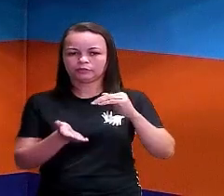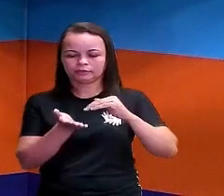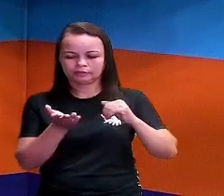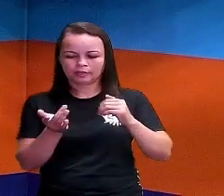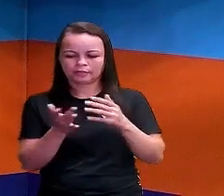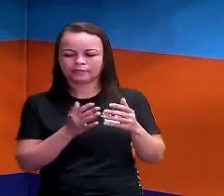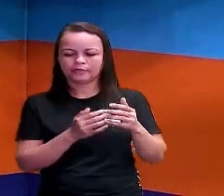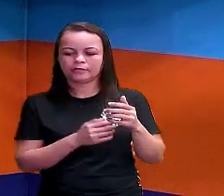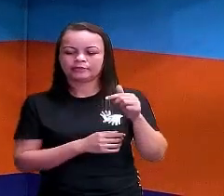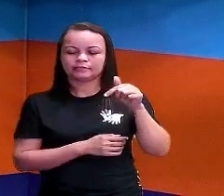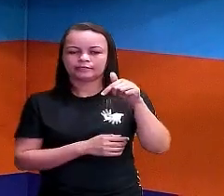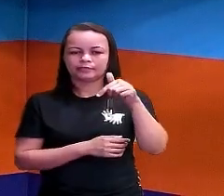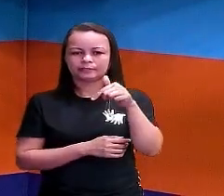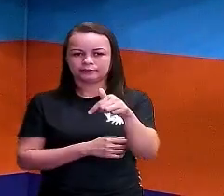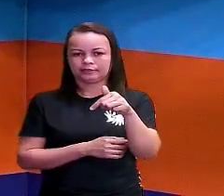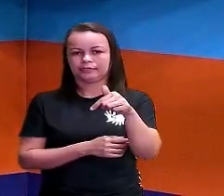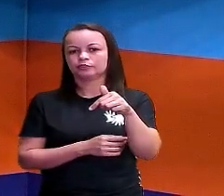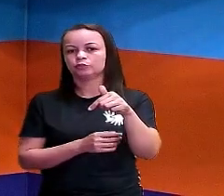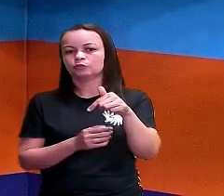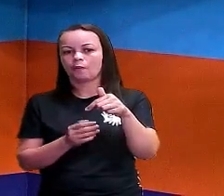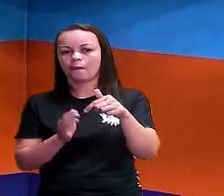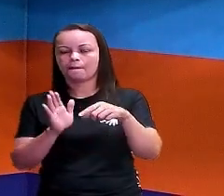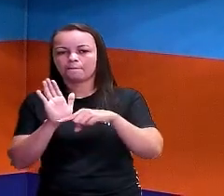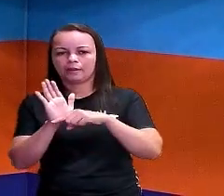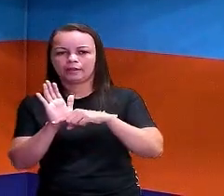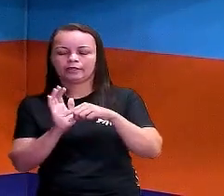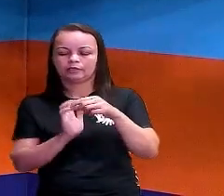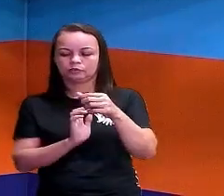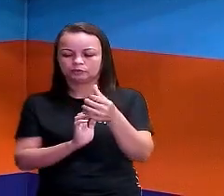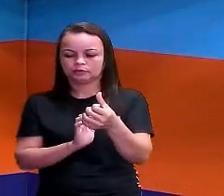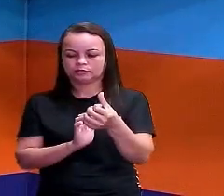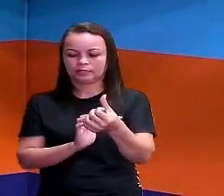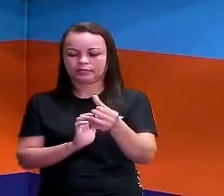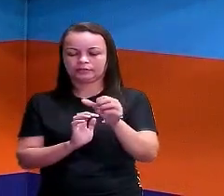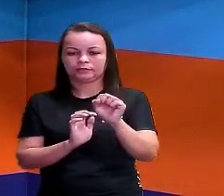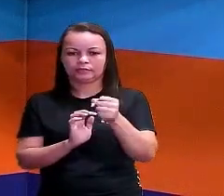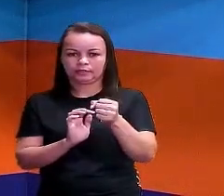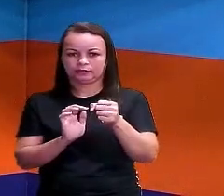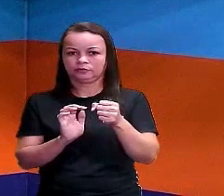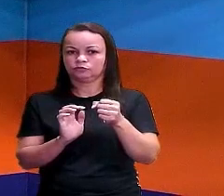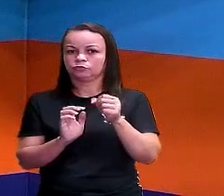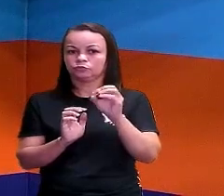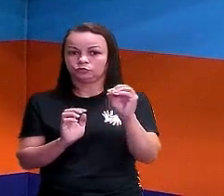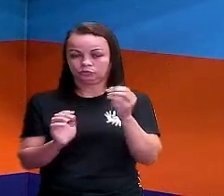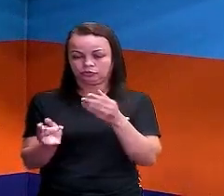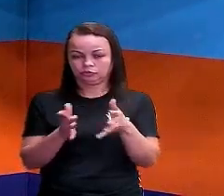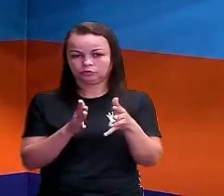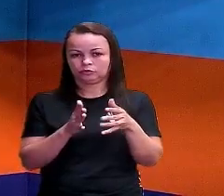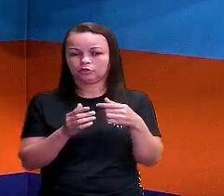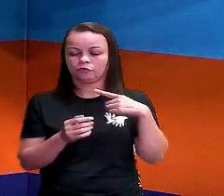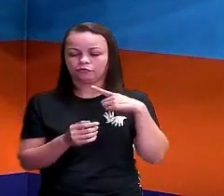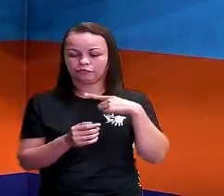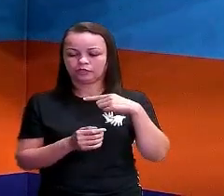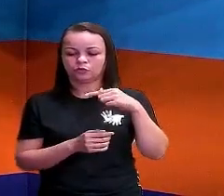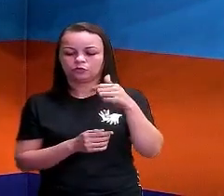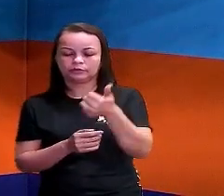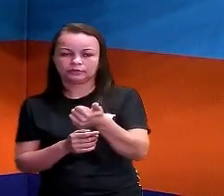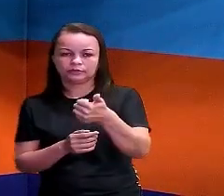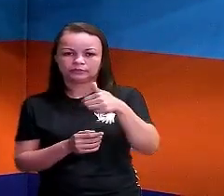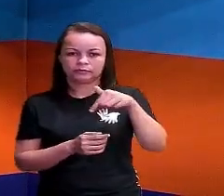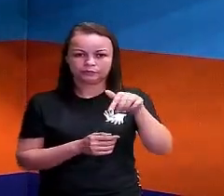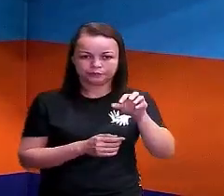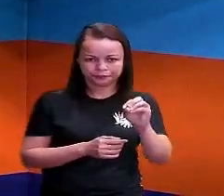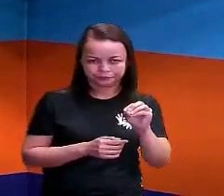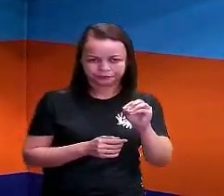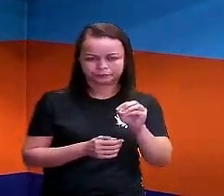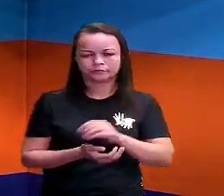700 menos 600, ó. Eu vou ficar com 170, olha, né? Fico com 170.